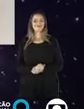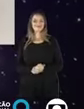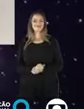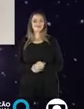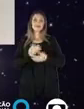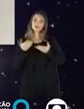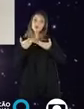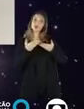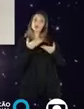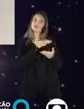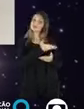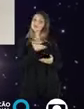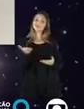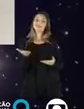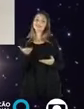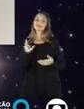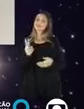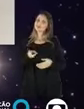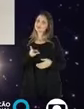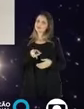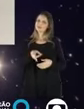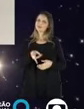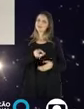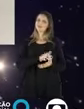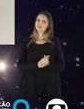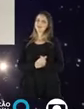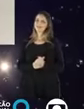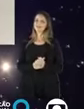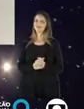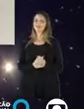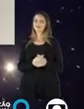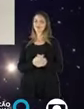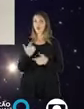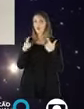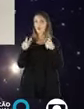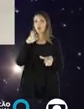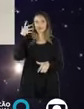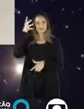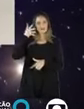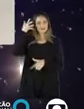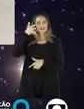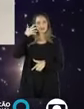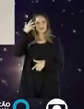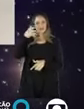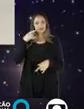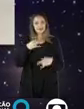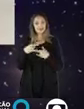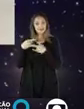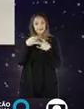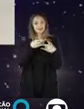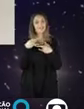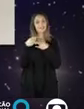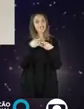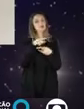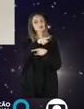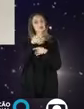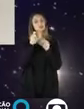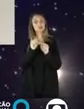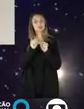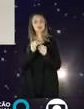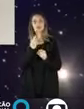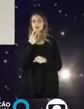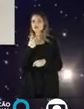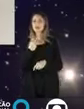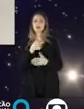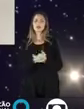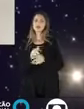convoco vocês a acompanharem aí as outras palestras, que vão ser muito boas para quem puder. E dizer o seguinte,